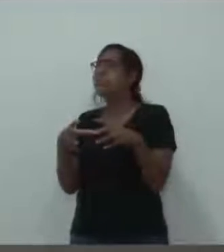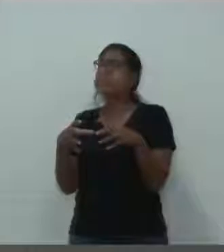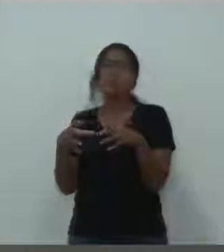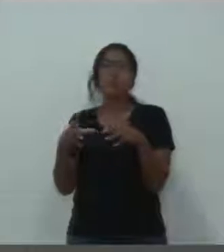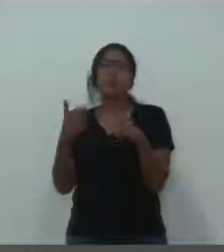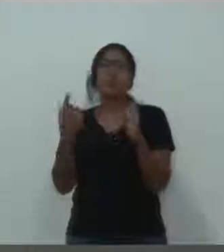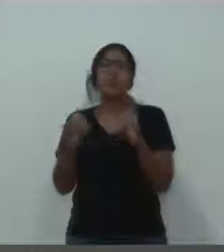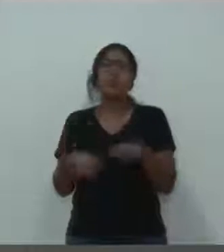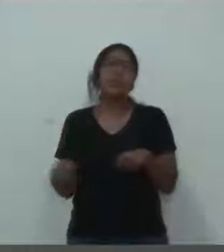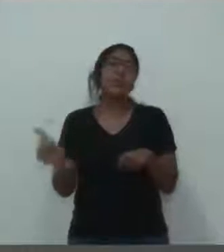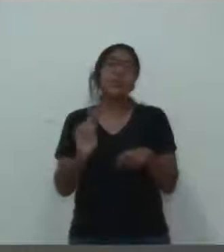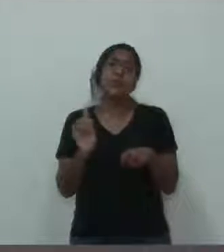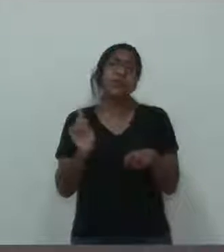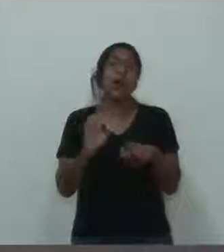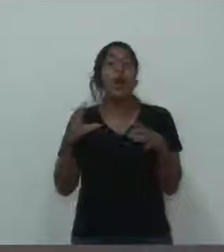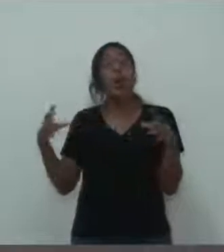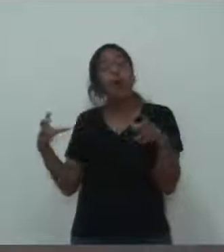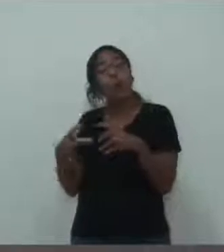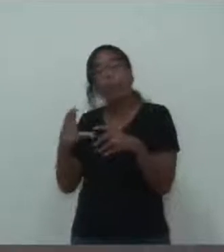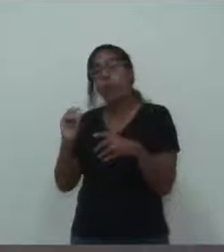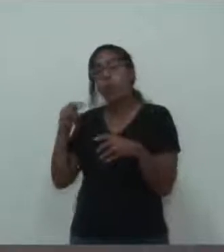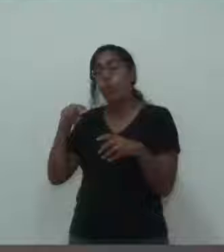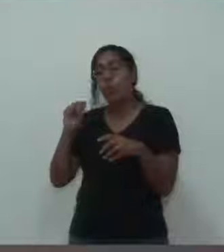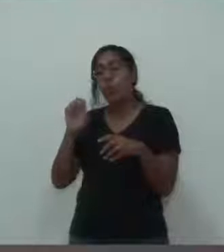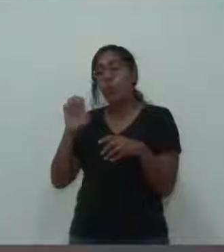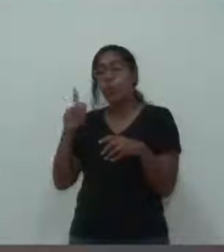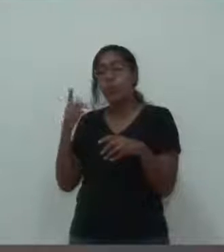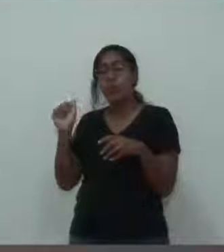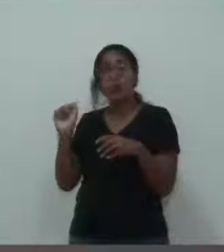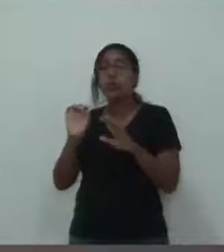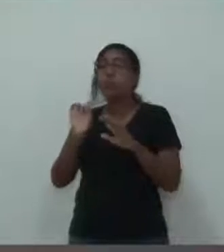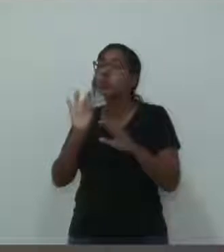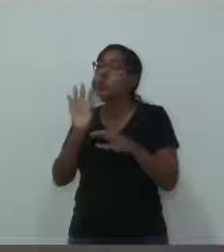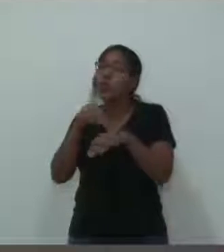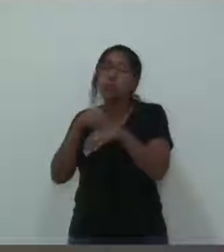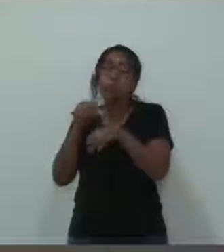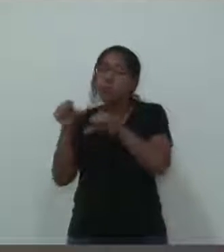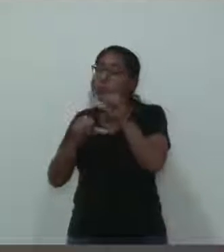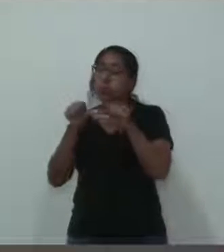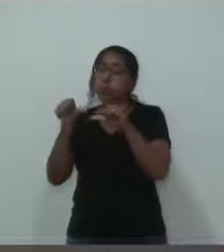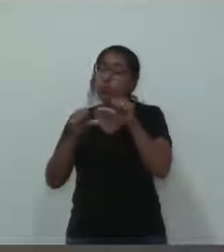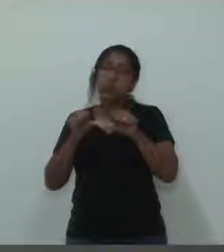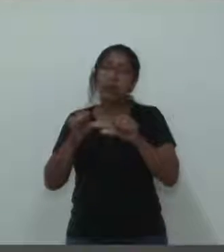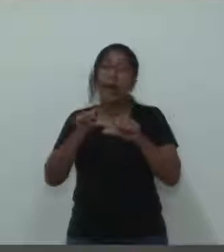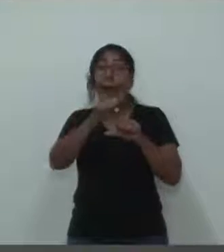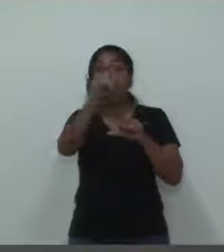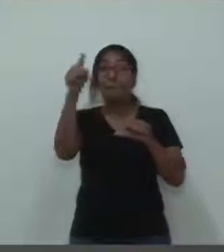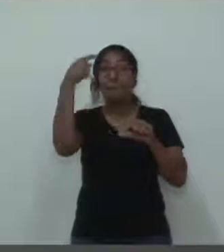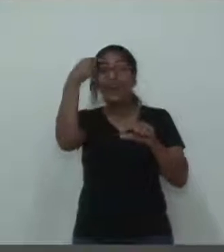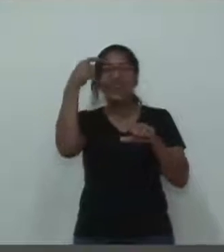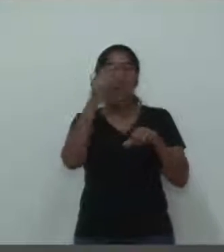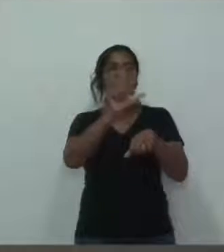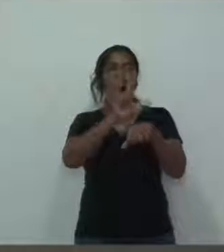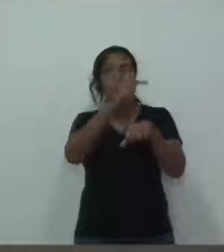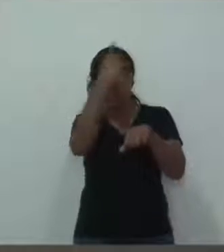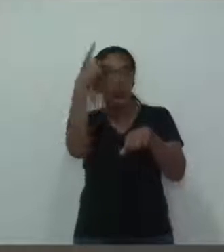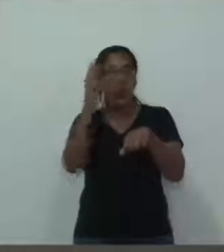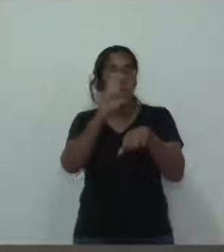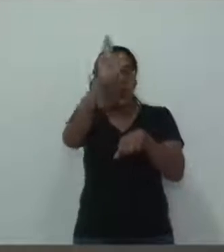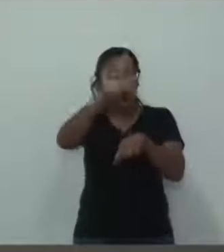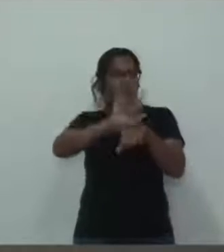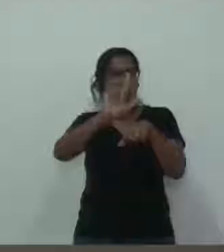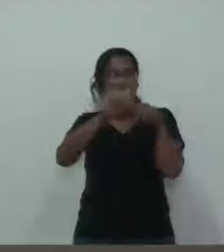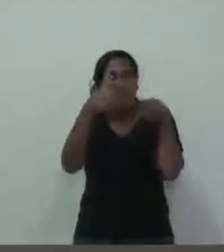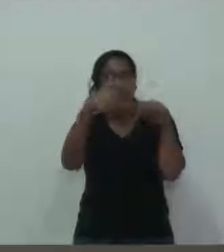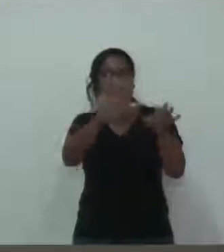a mais, que o conselho decidisse sobre isso. Foi só essa. Foi tirar a ideia dos lojistas longe disso. Mas a gente queria que a população